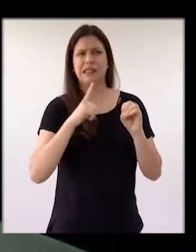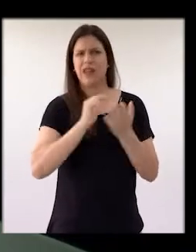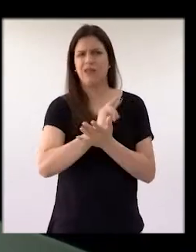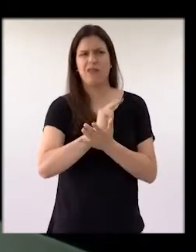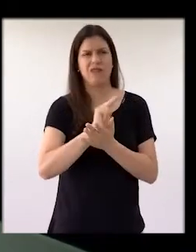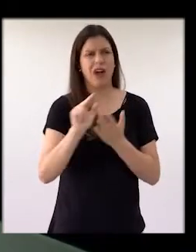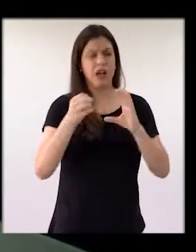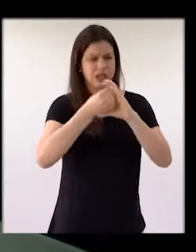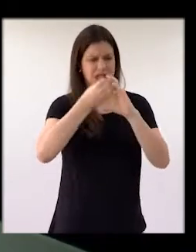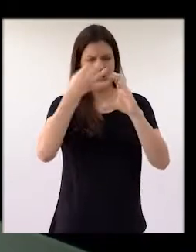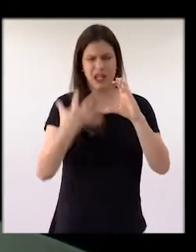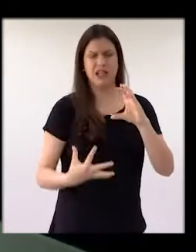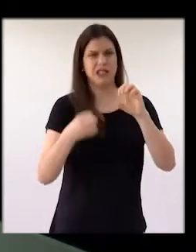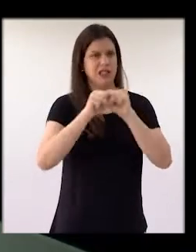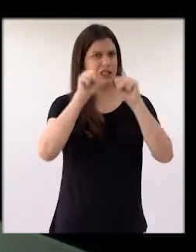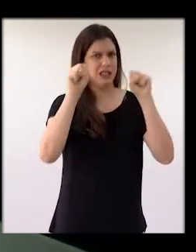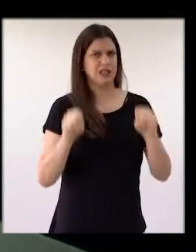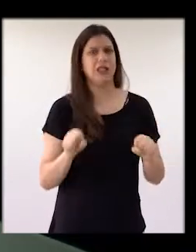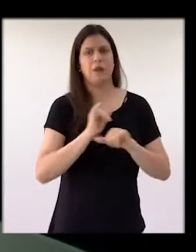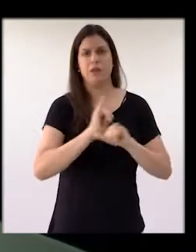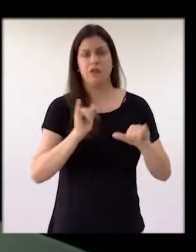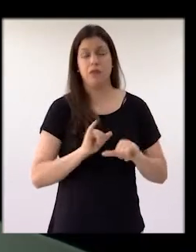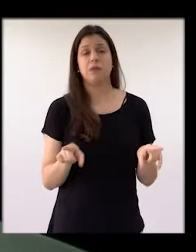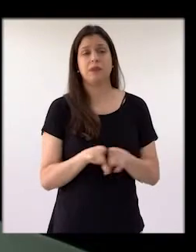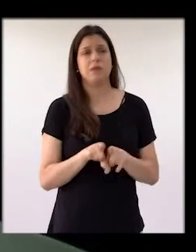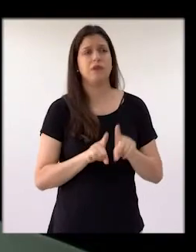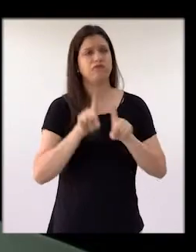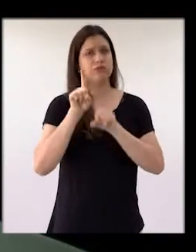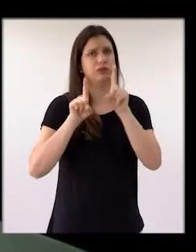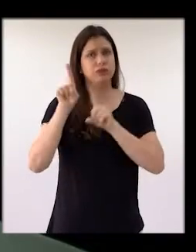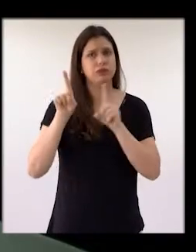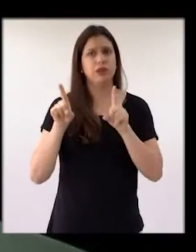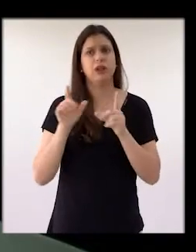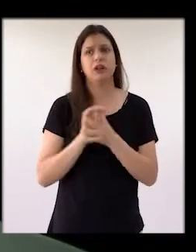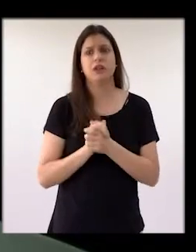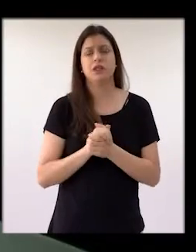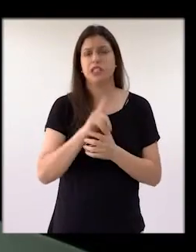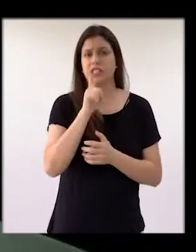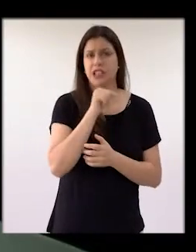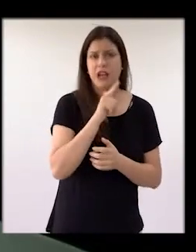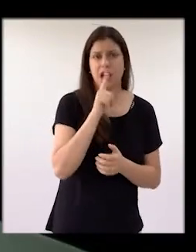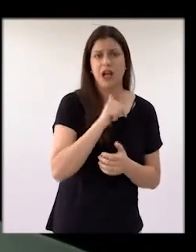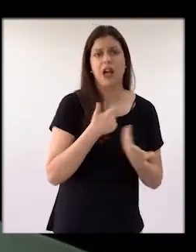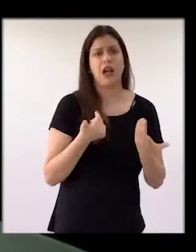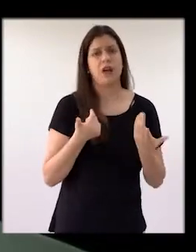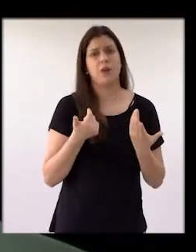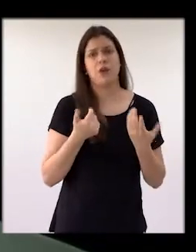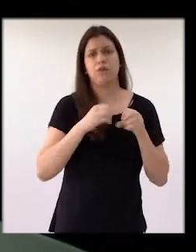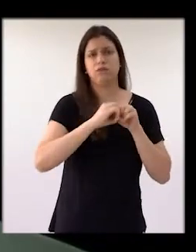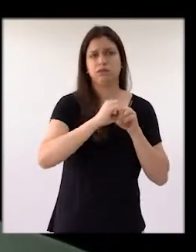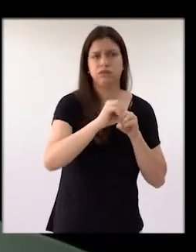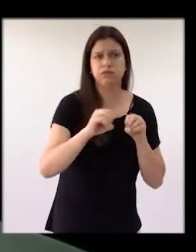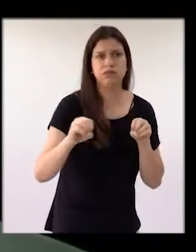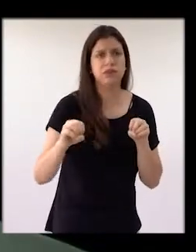SNIS. Lá possui informações, características desse sistema e até indicadores, né? Tanto a nível de abastecimento de água,